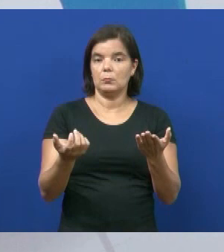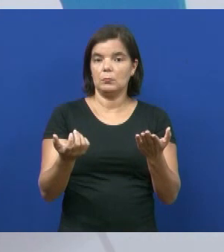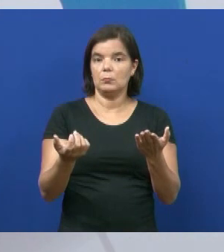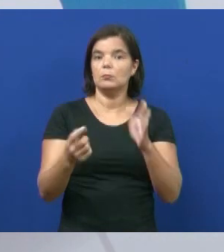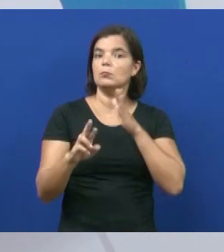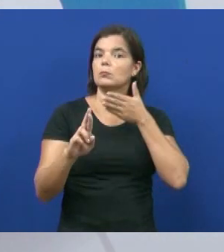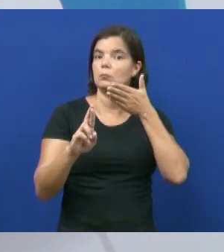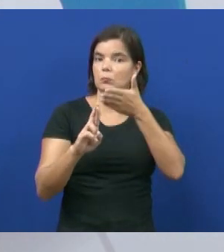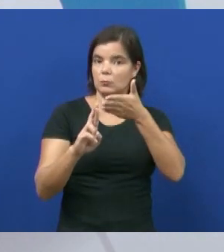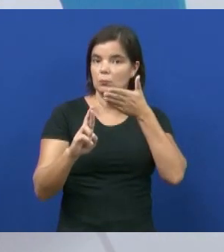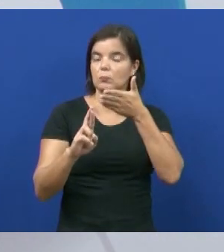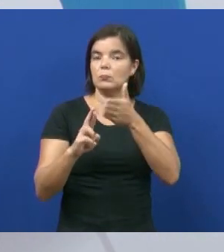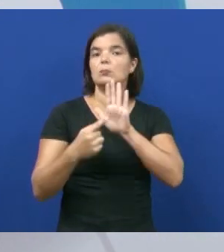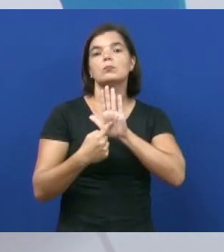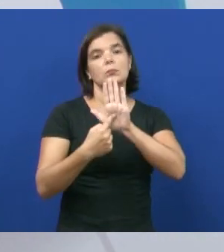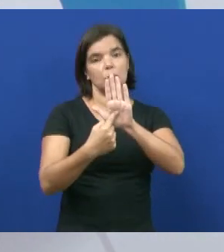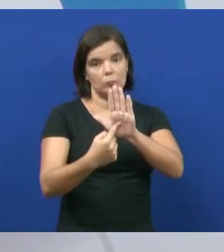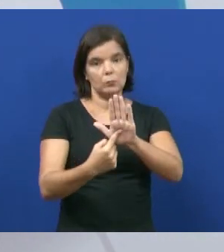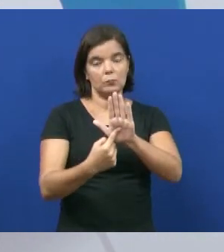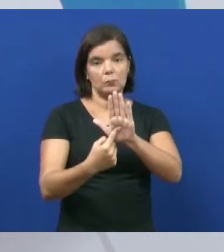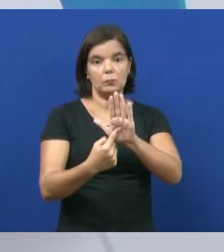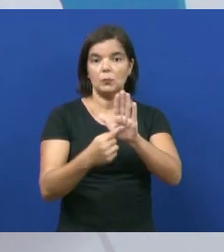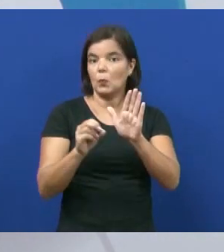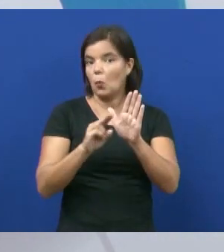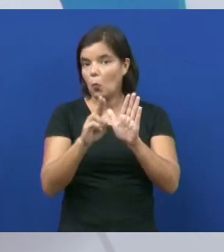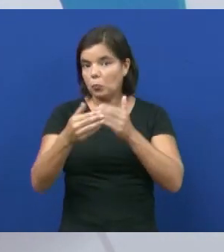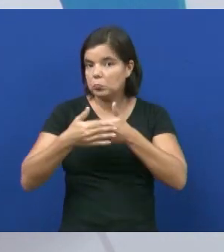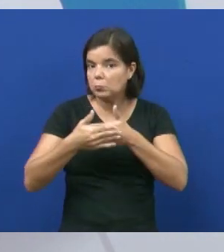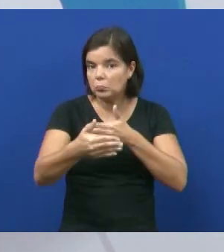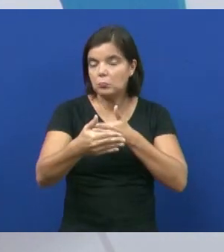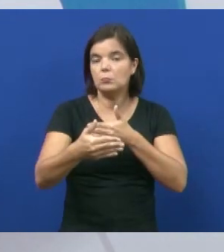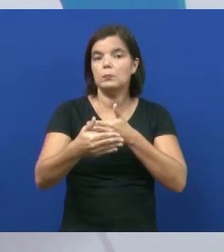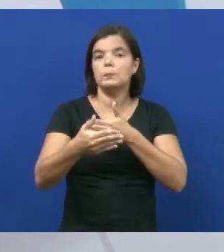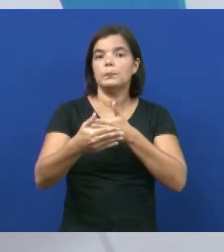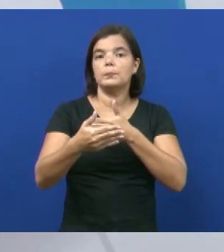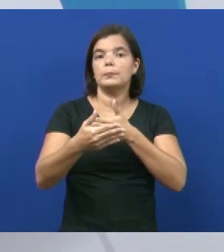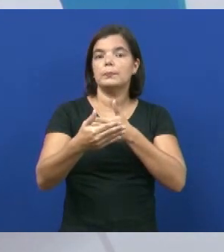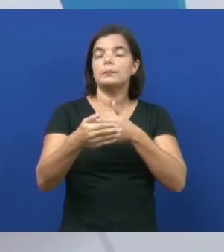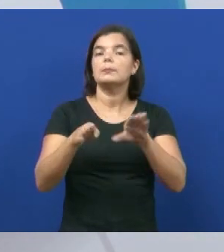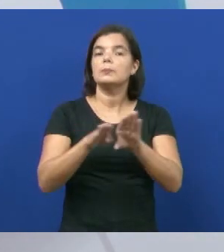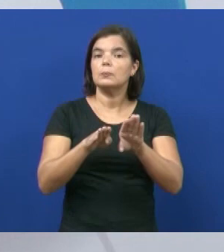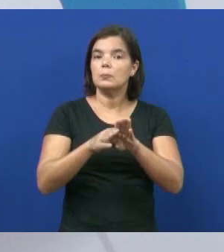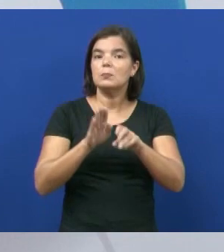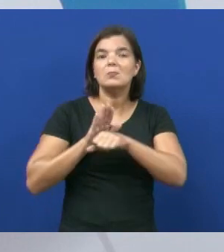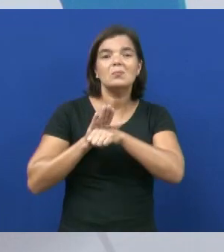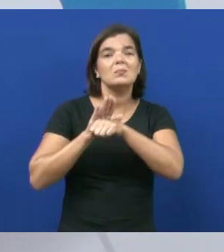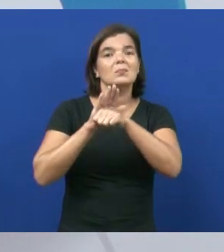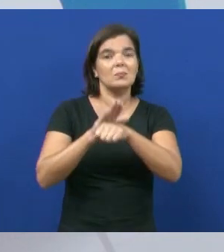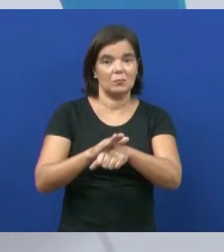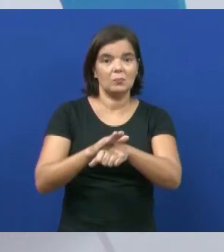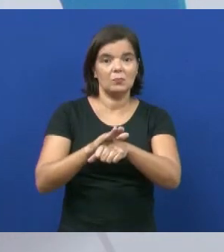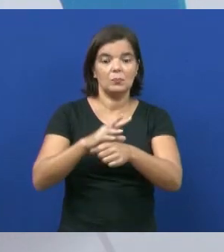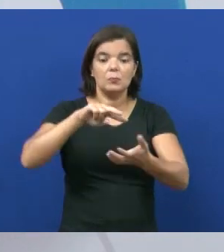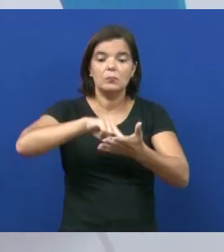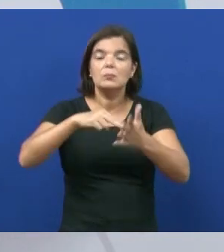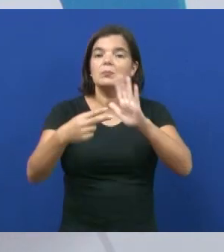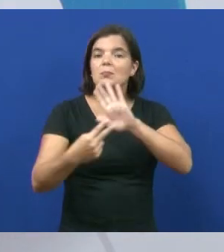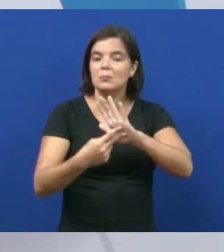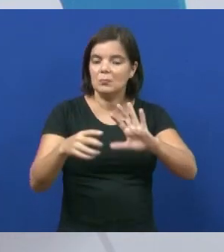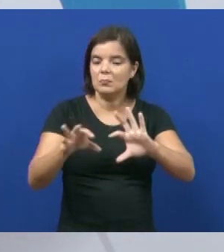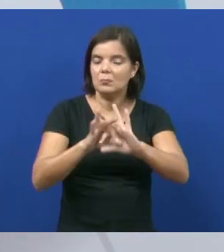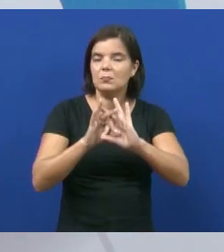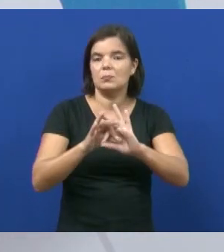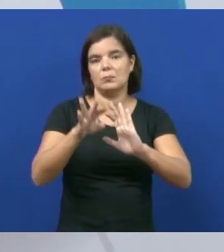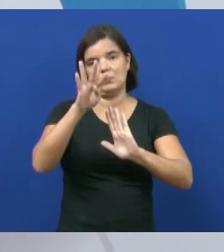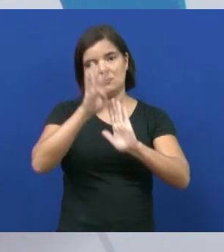forma referencial, né, como a gente viu, ou sequencial, e que eles vão ajudar a estabelecer esse sentido, essa ligação